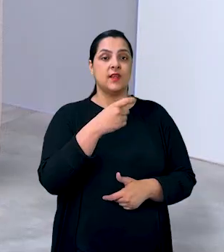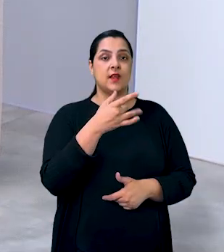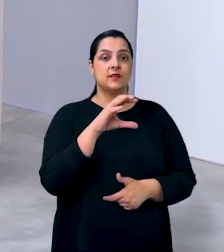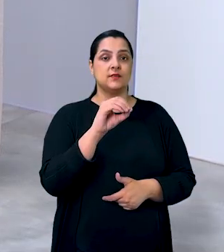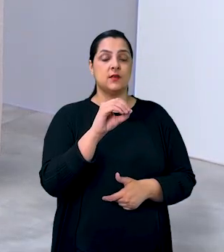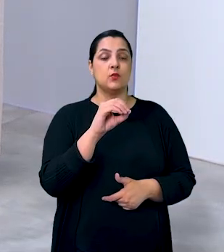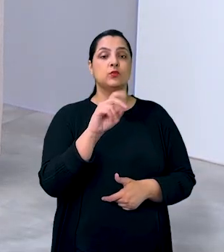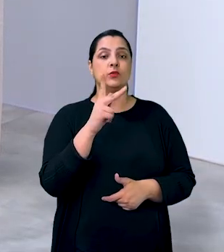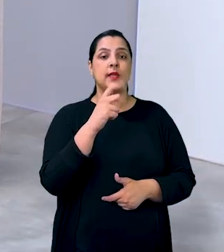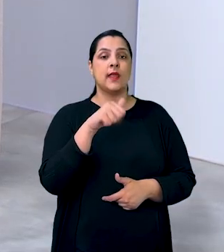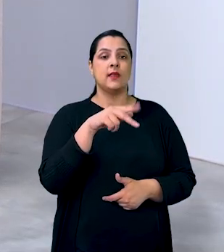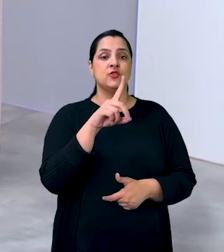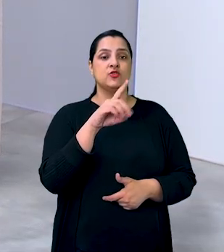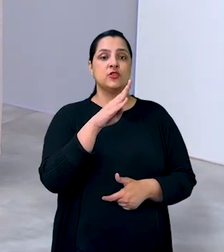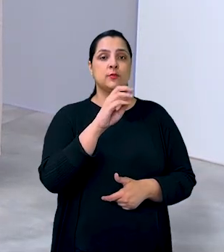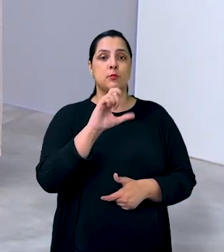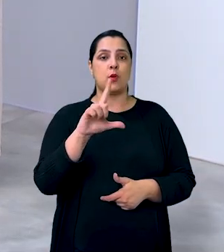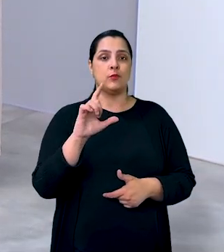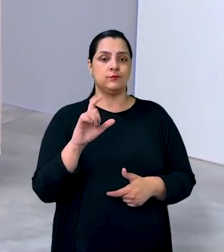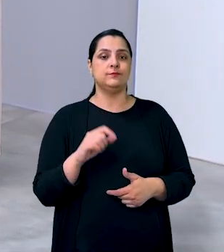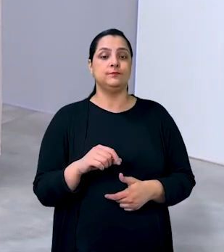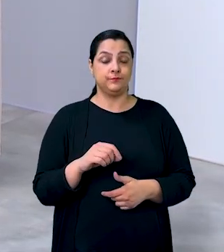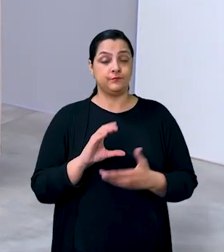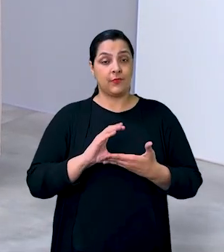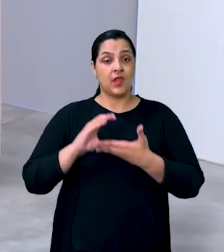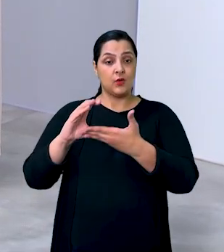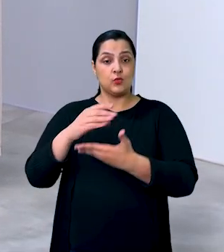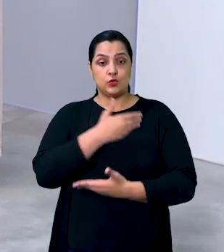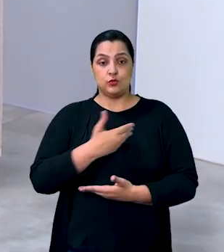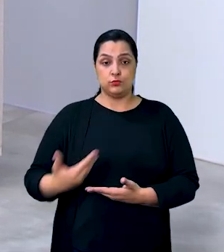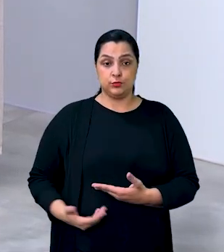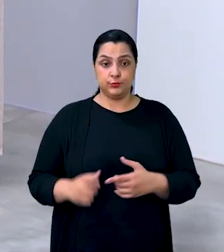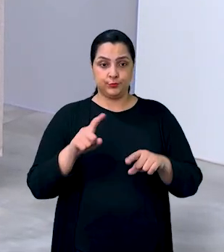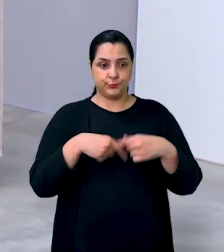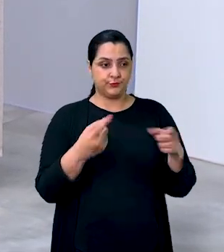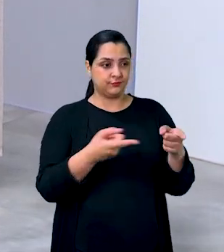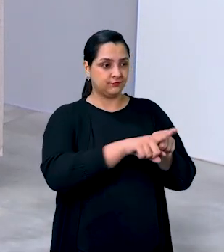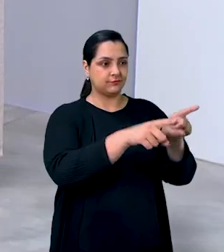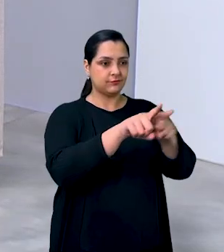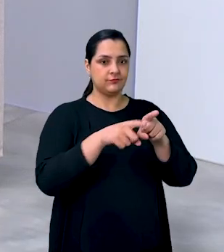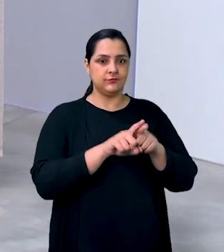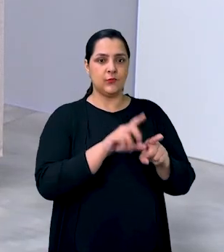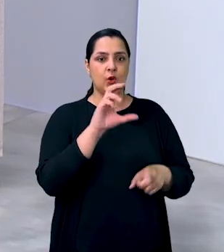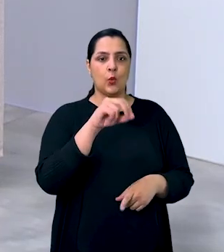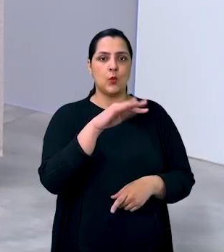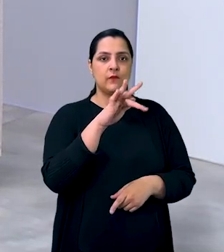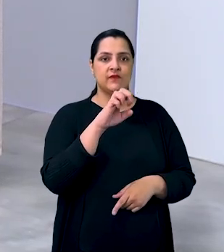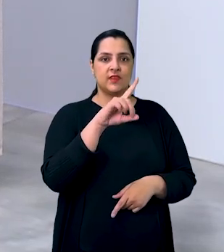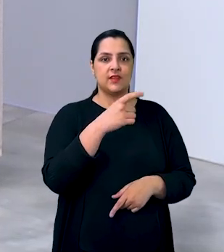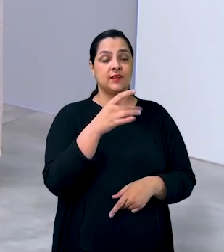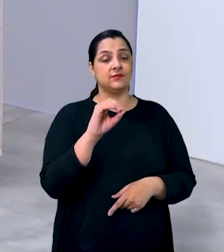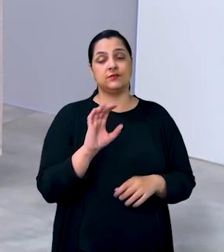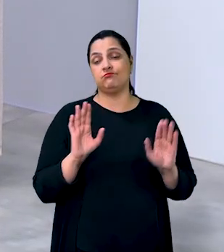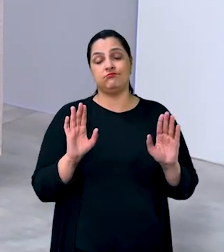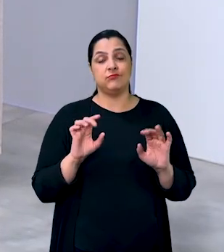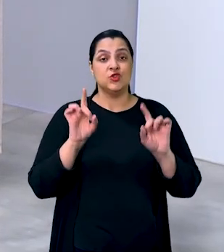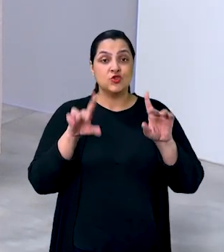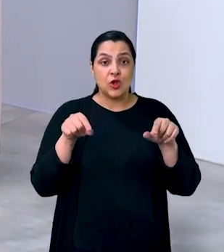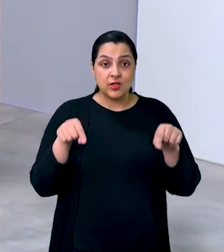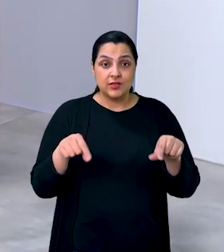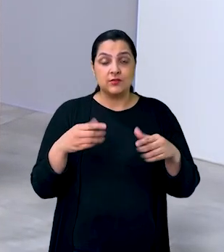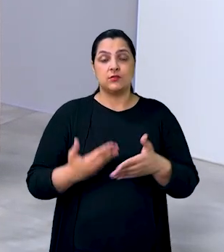Confederação Brasileira de Handebol. Para o colegiado, o repasse de recursos públicos por convênios firmados com a Confederação não